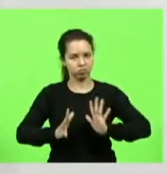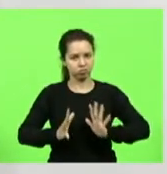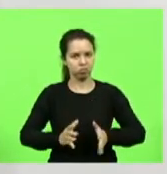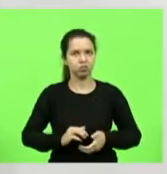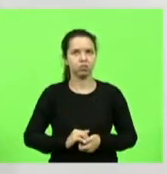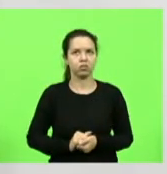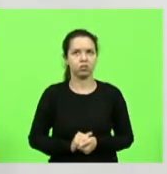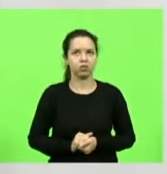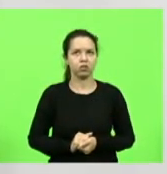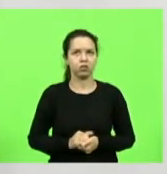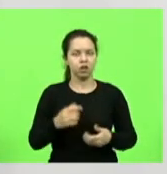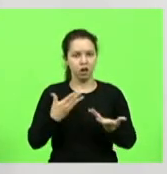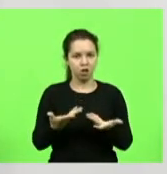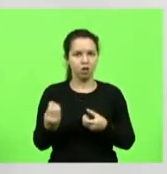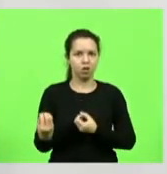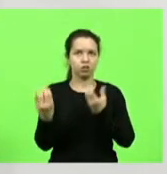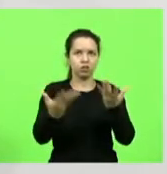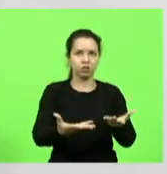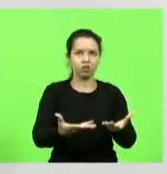que eu estou devolvendo.